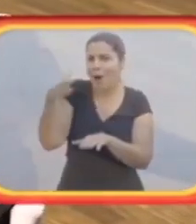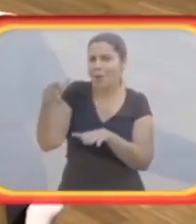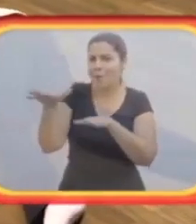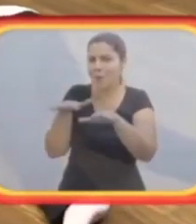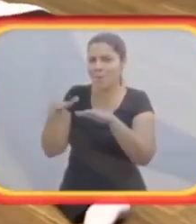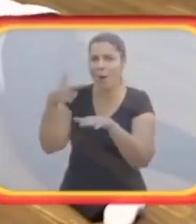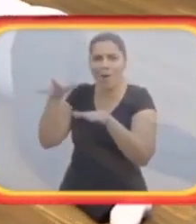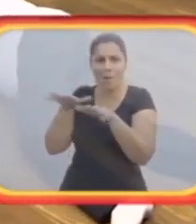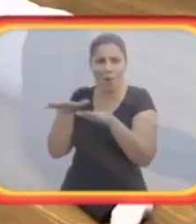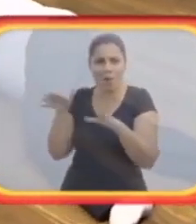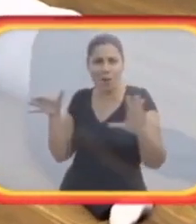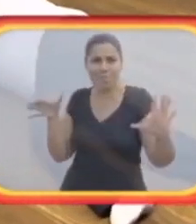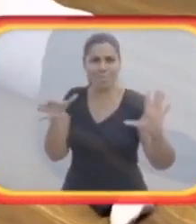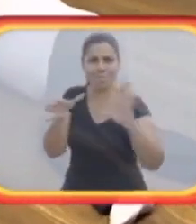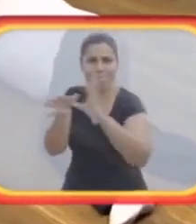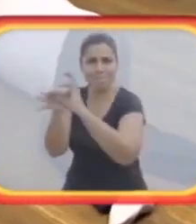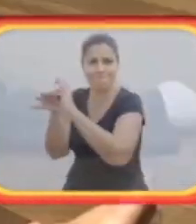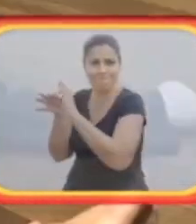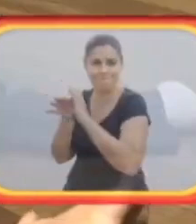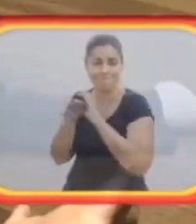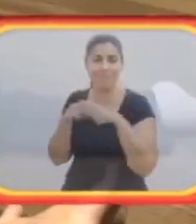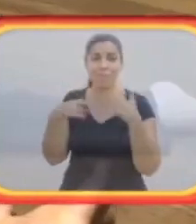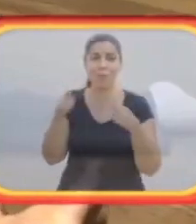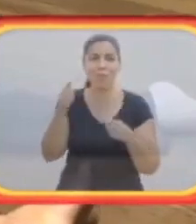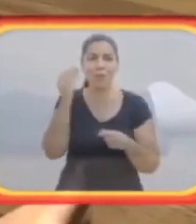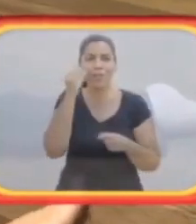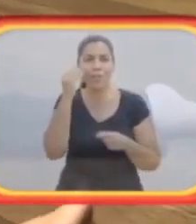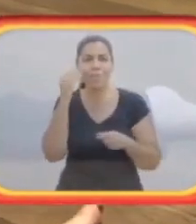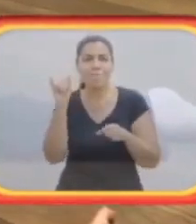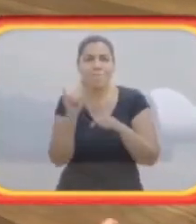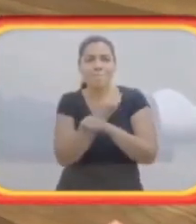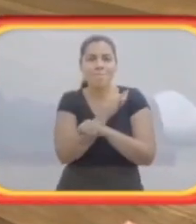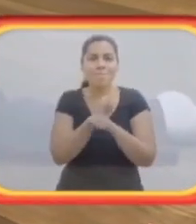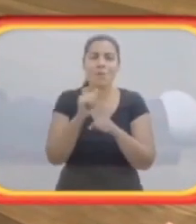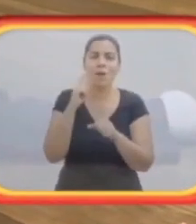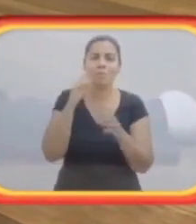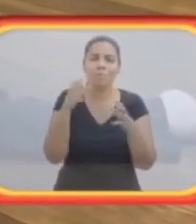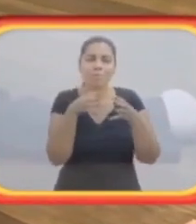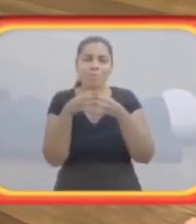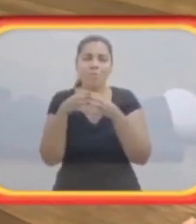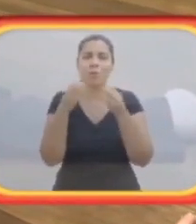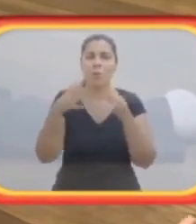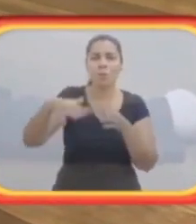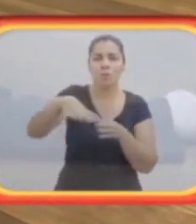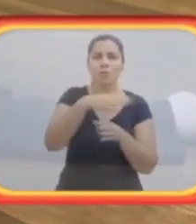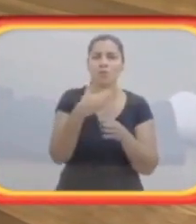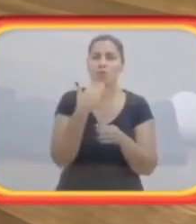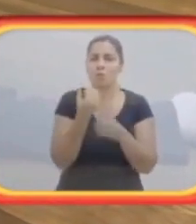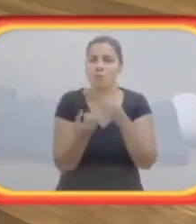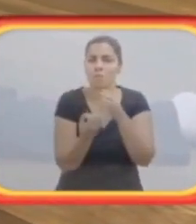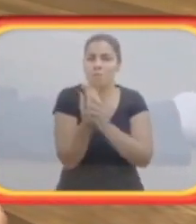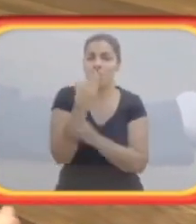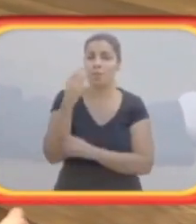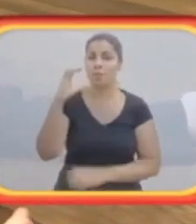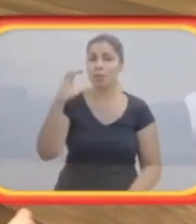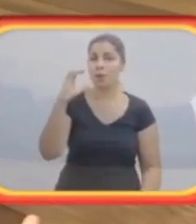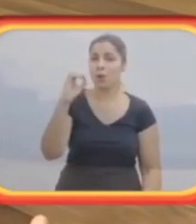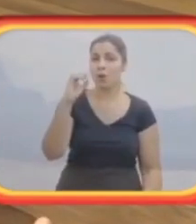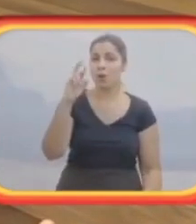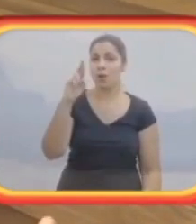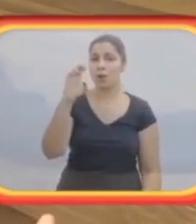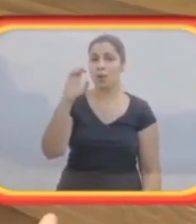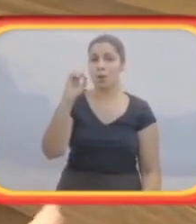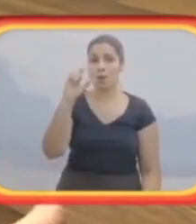os corpos são diferentes, né? Então ela aproveita essas diferenças de movimentos, de corpos em